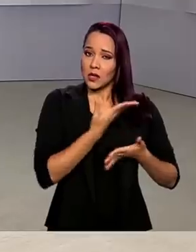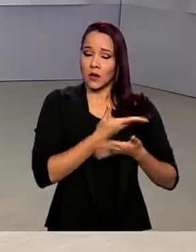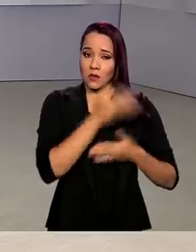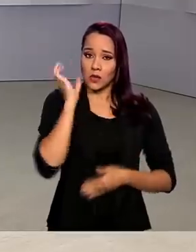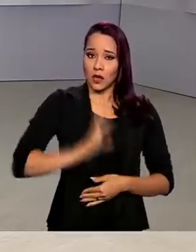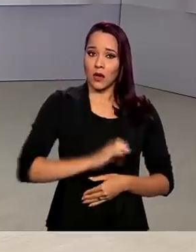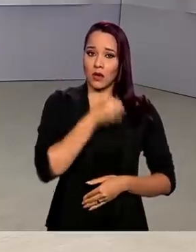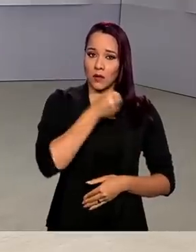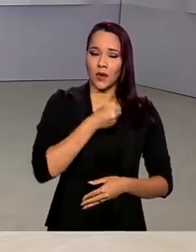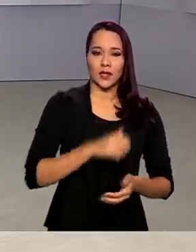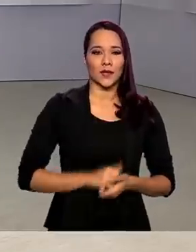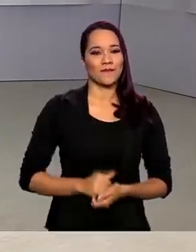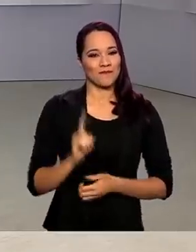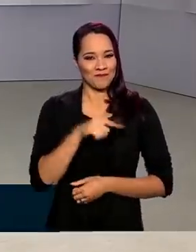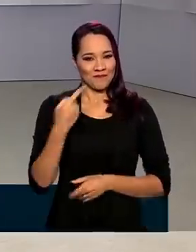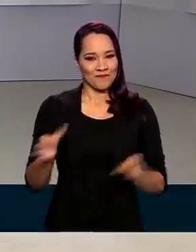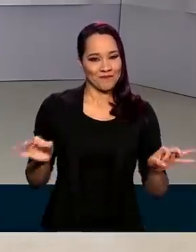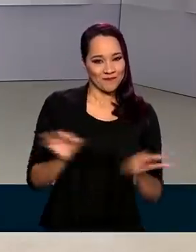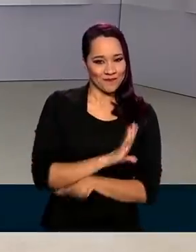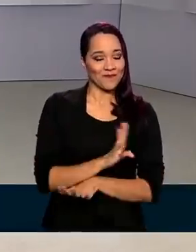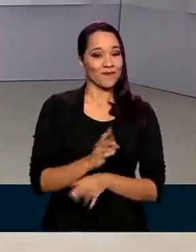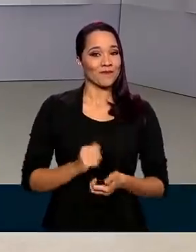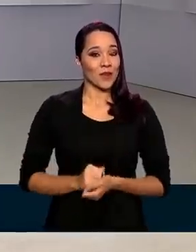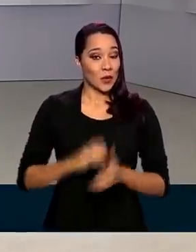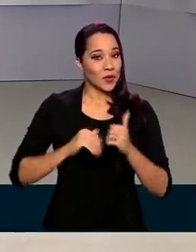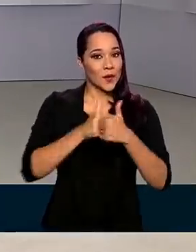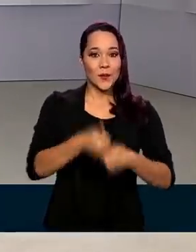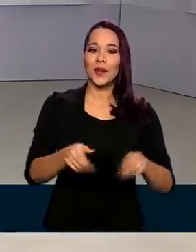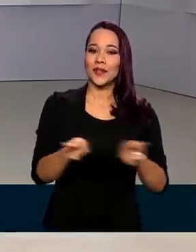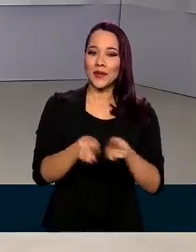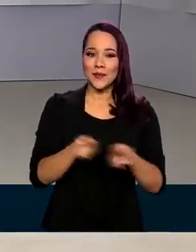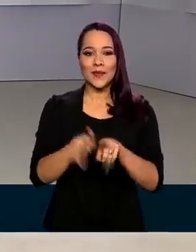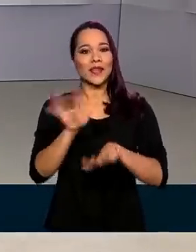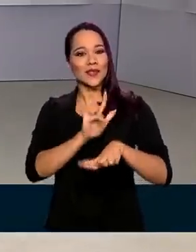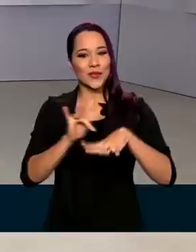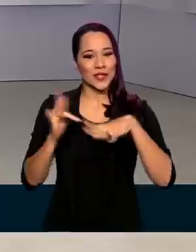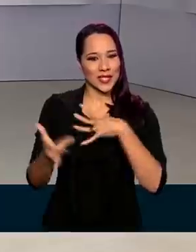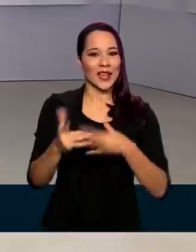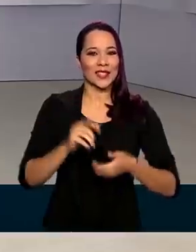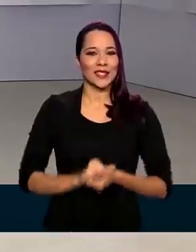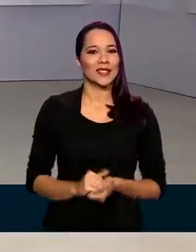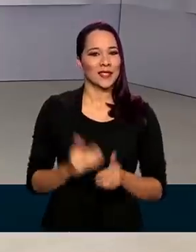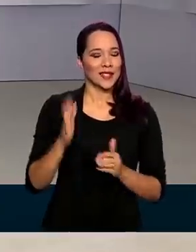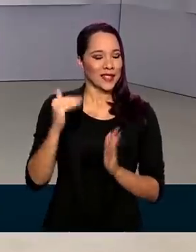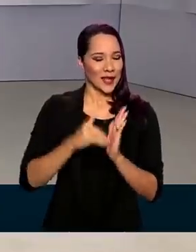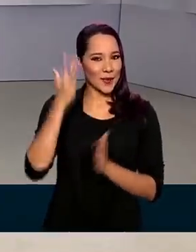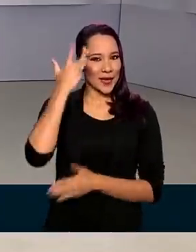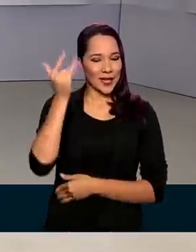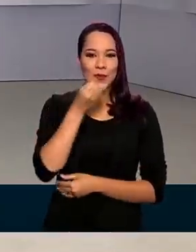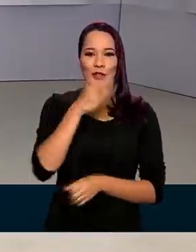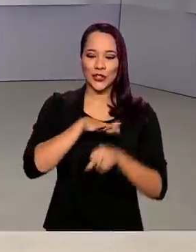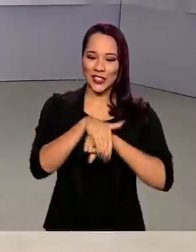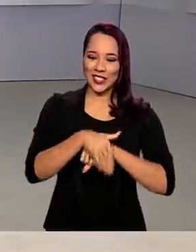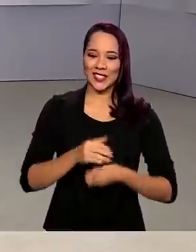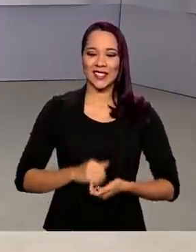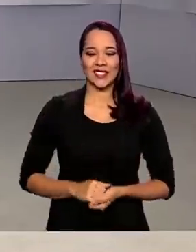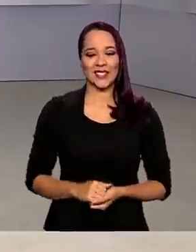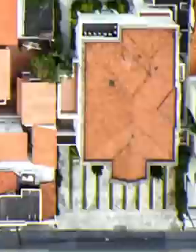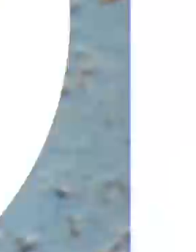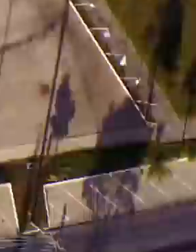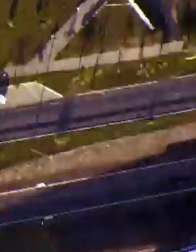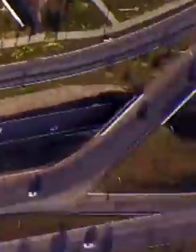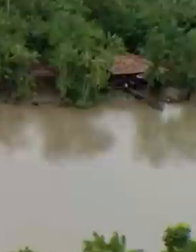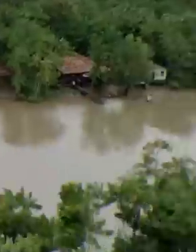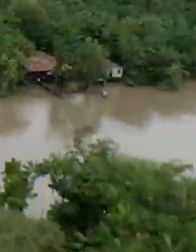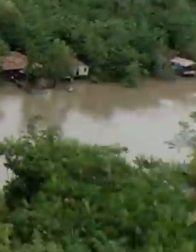imprensa nós encerramos por aqui nos acompanha também pelas nossas redes sociais até amanhã boa noite